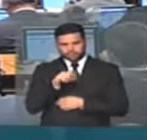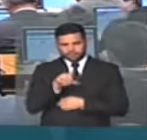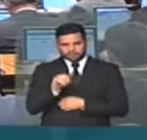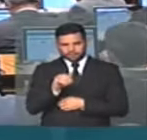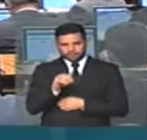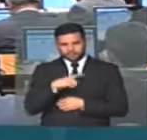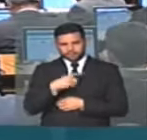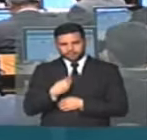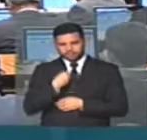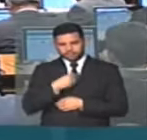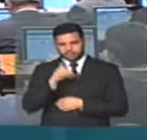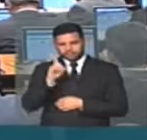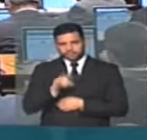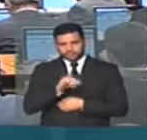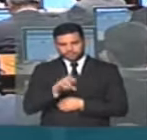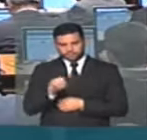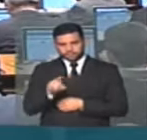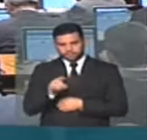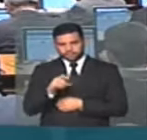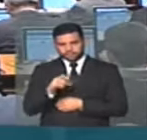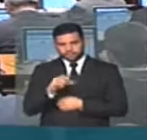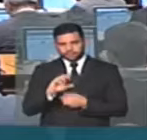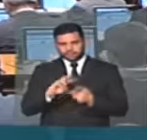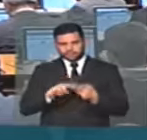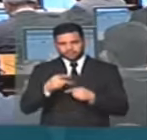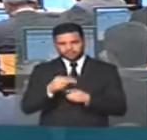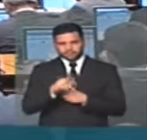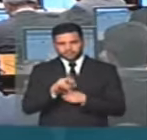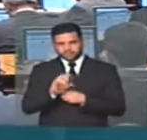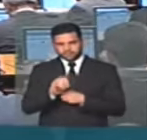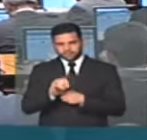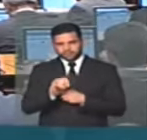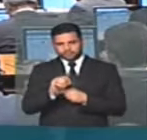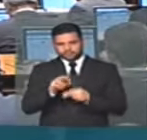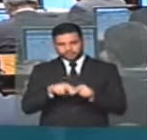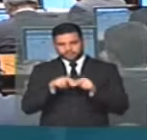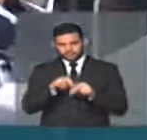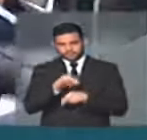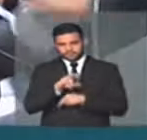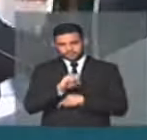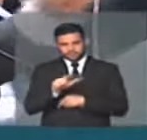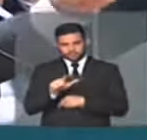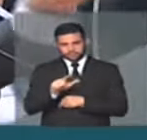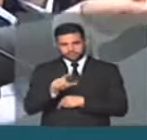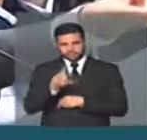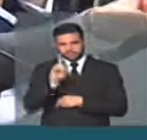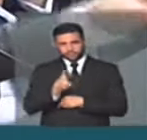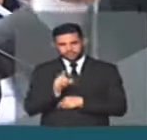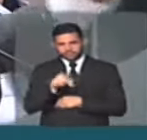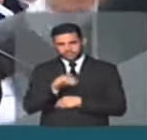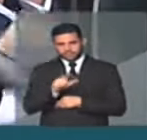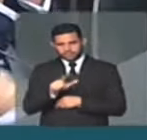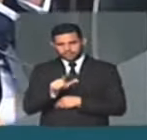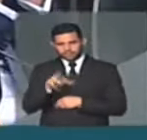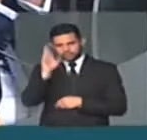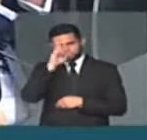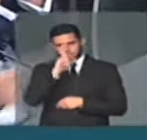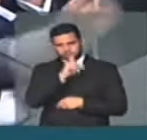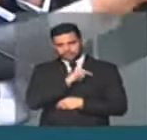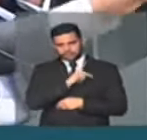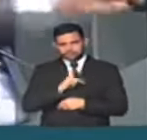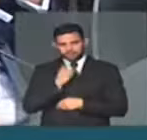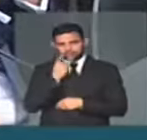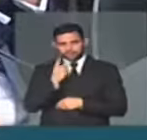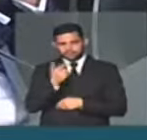Molon. Existe no direito civil a emancipação para efeitos civis. No direito penal, como Vossa Excelência